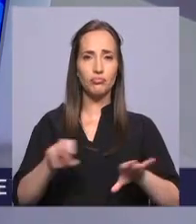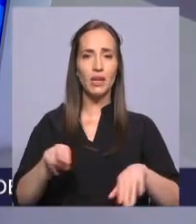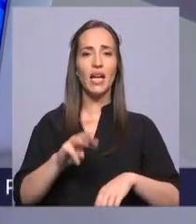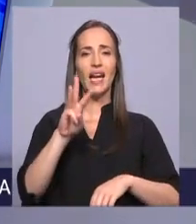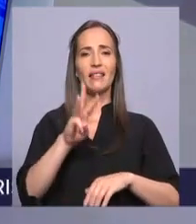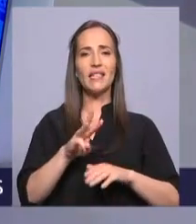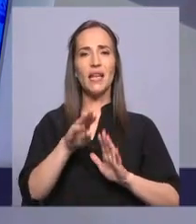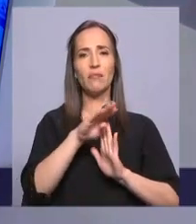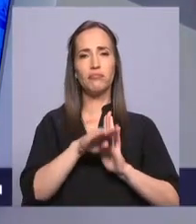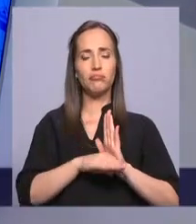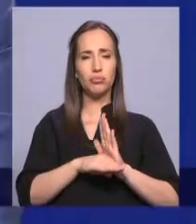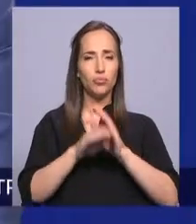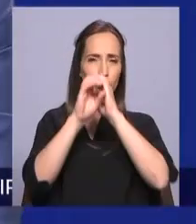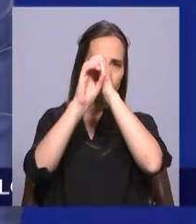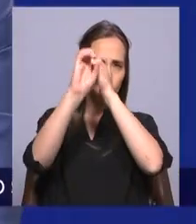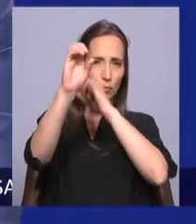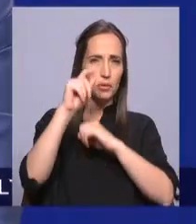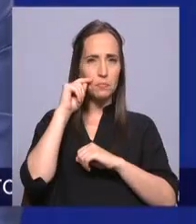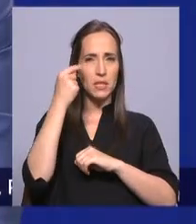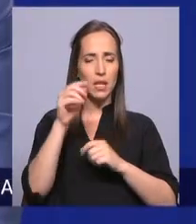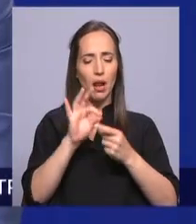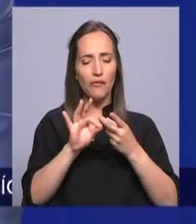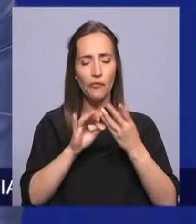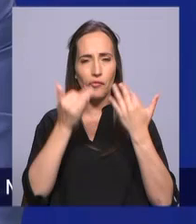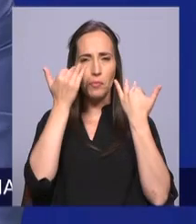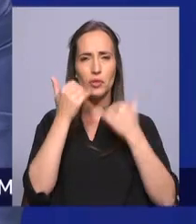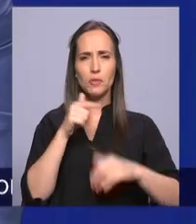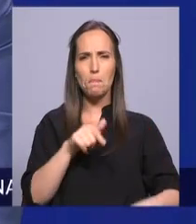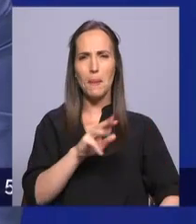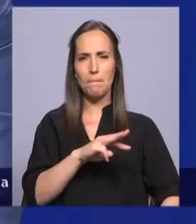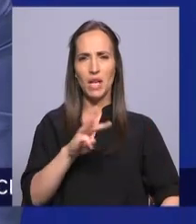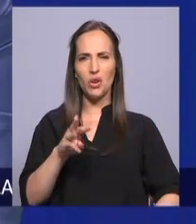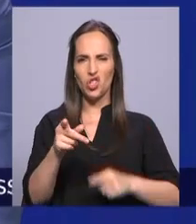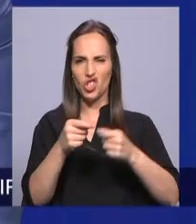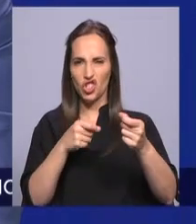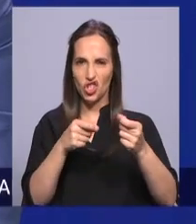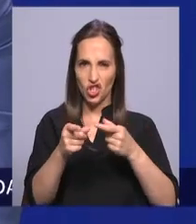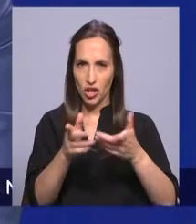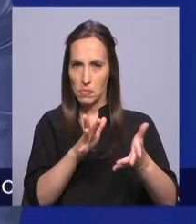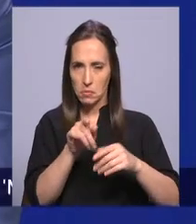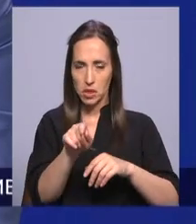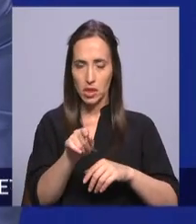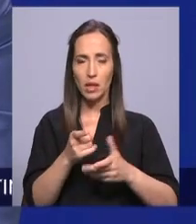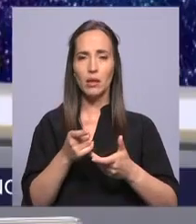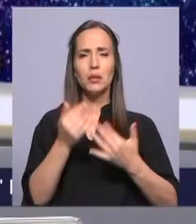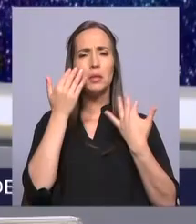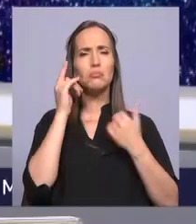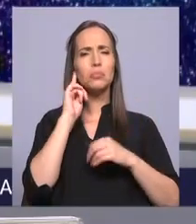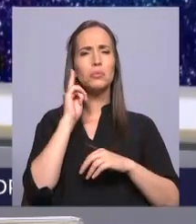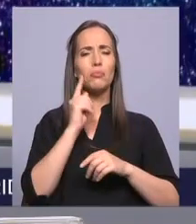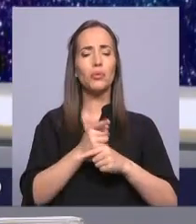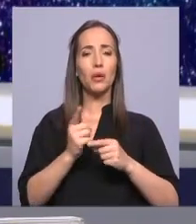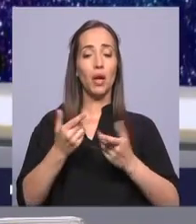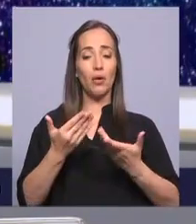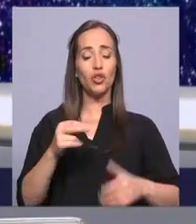telescópio espacial Gaia. São detalhes de 1.000 milhões de estrelas ou coisa do género. Que importância é que isto tem, de facto? Estamos em junho,